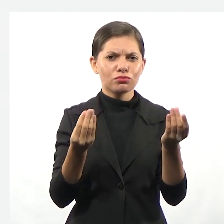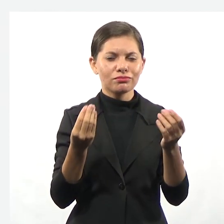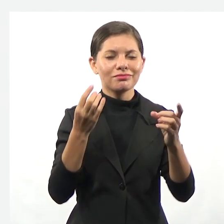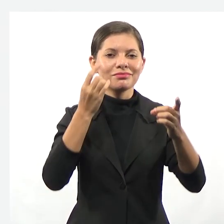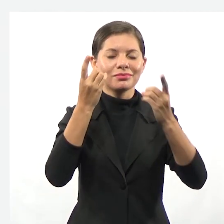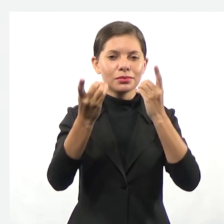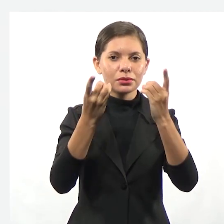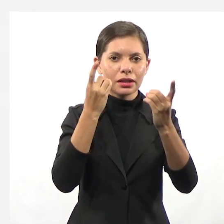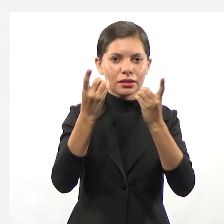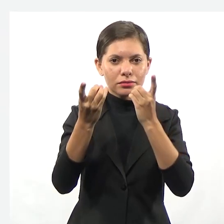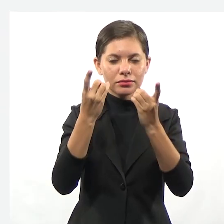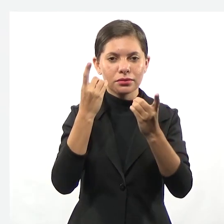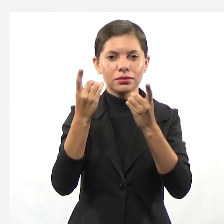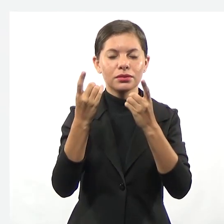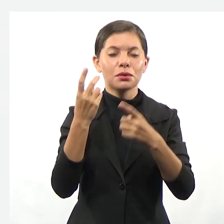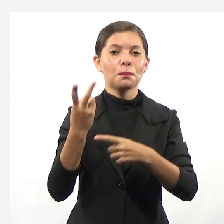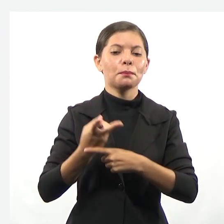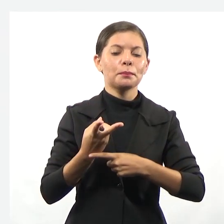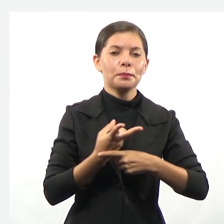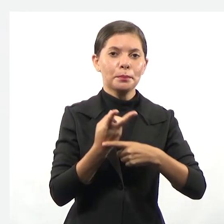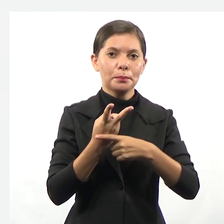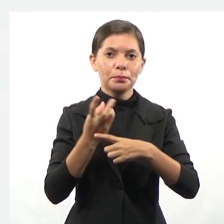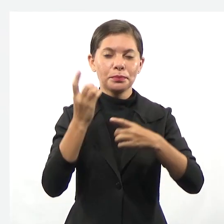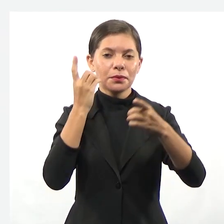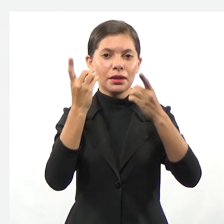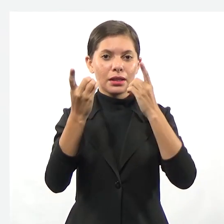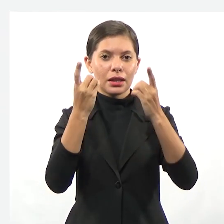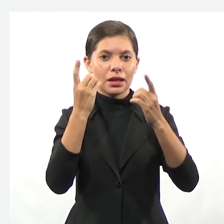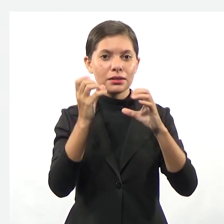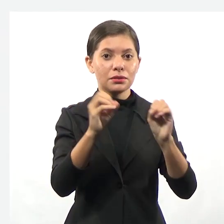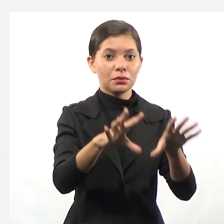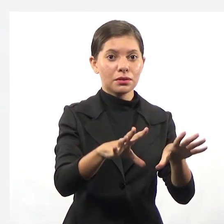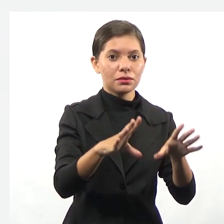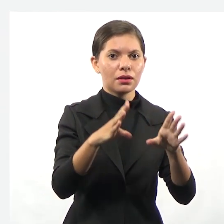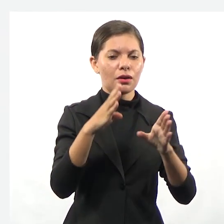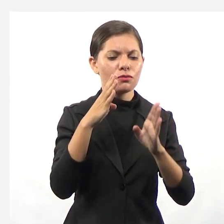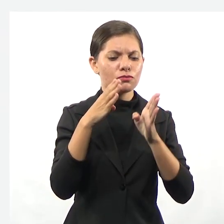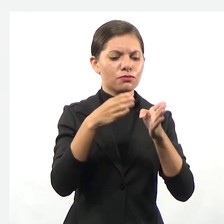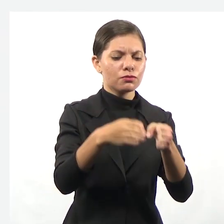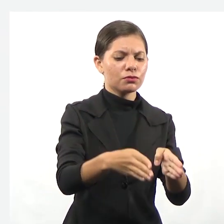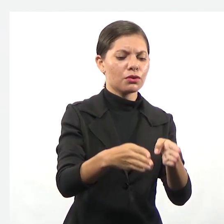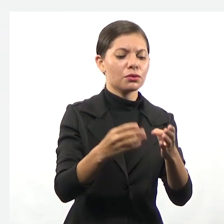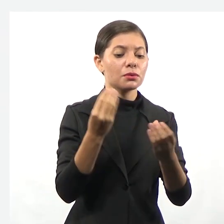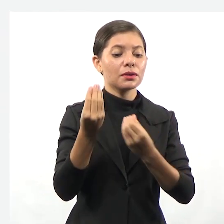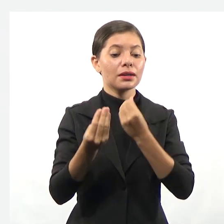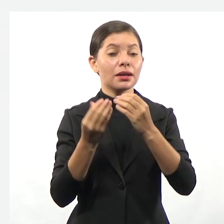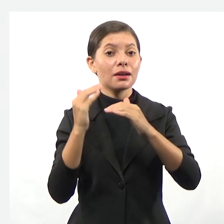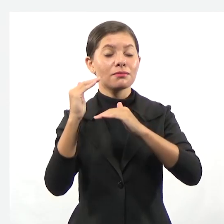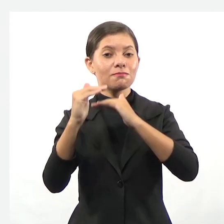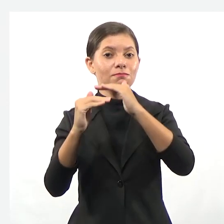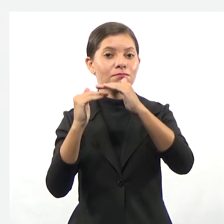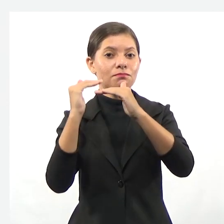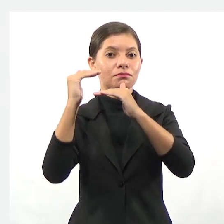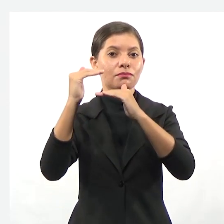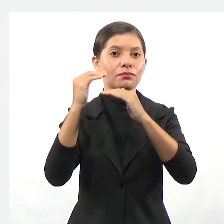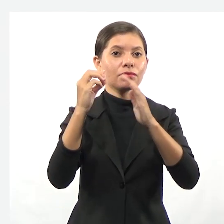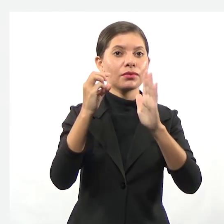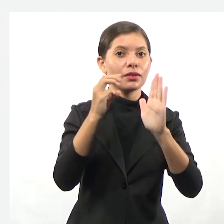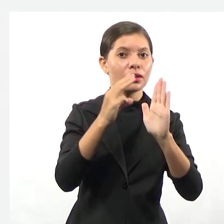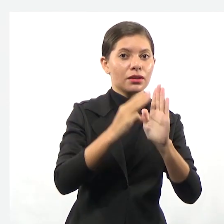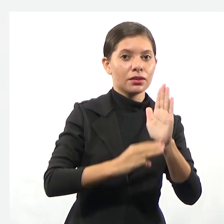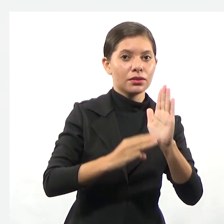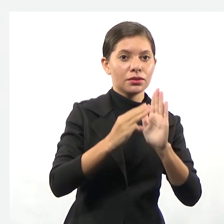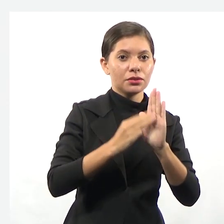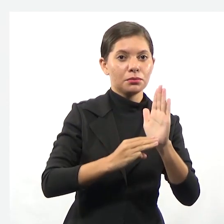foco o desenvolvimento de métodos para explorar um conjunto de dados coletados, seja em ambientes educacionais, e aí a gente pode